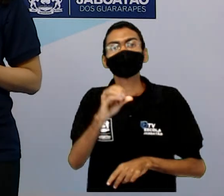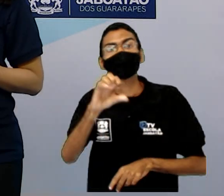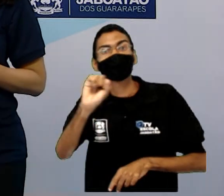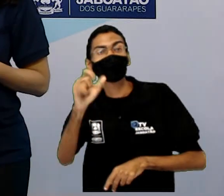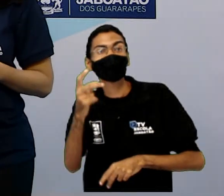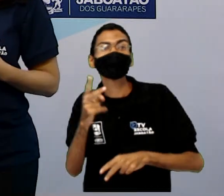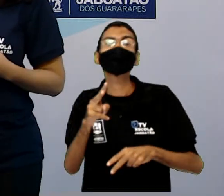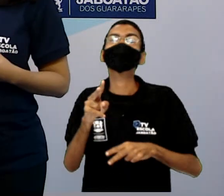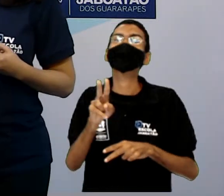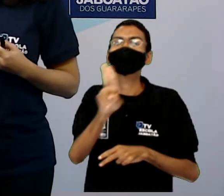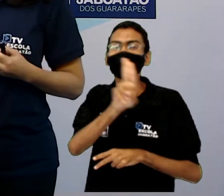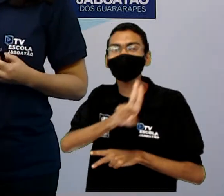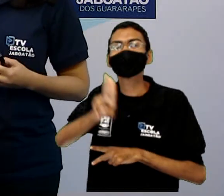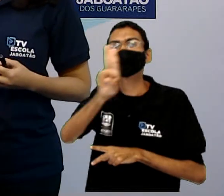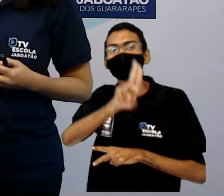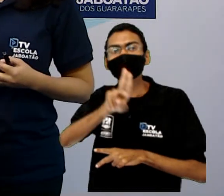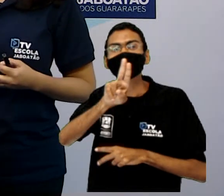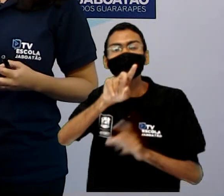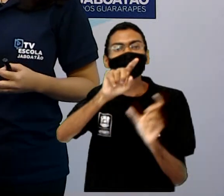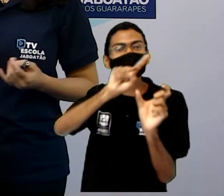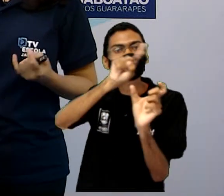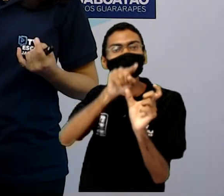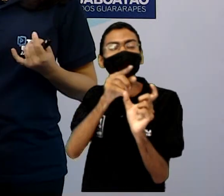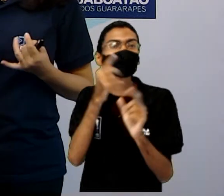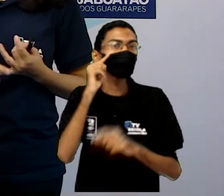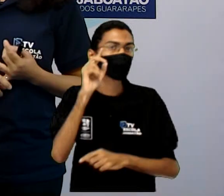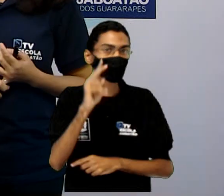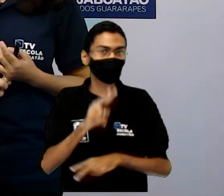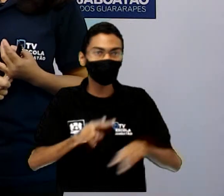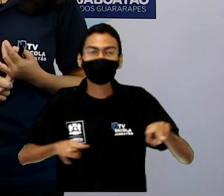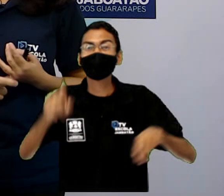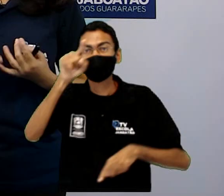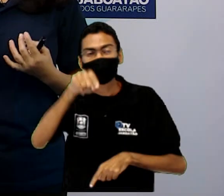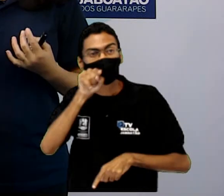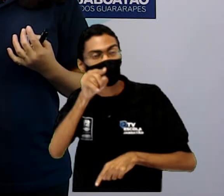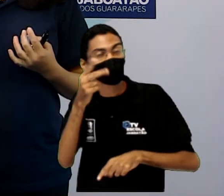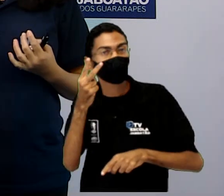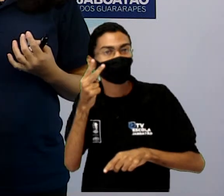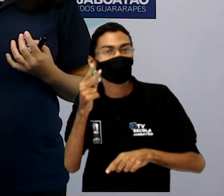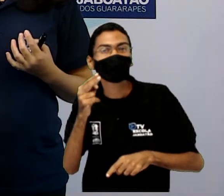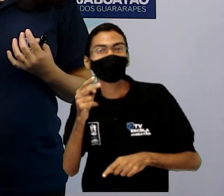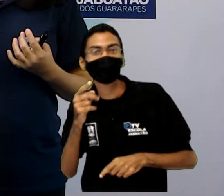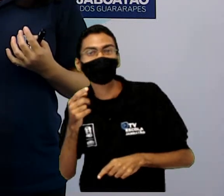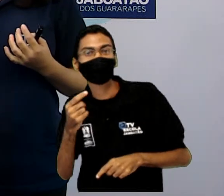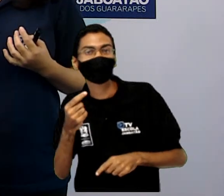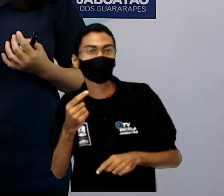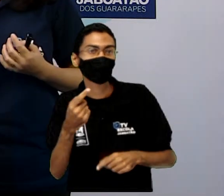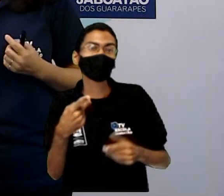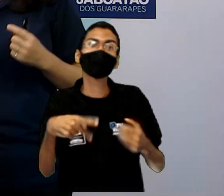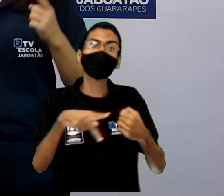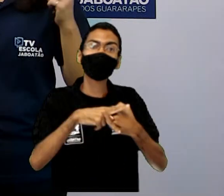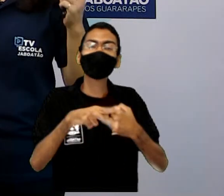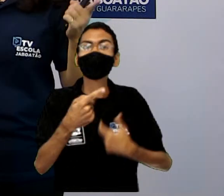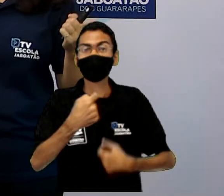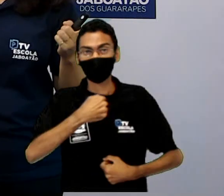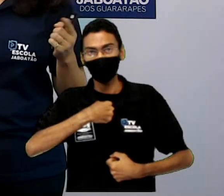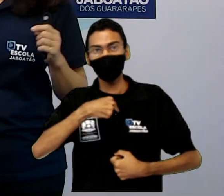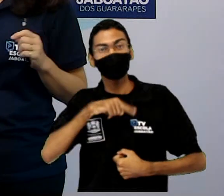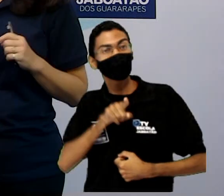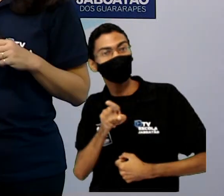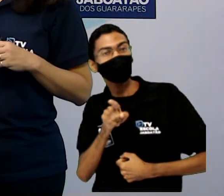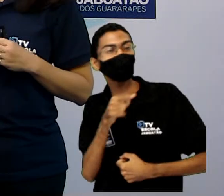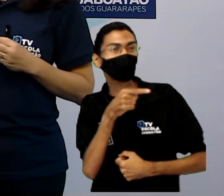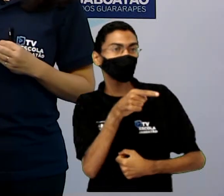frase estiver no singular, certo? Seja ele um pronome, eu, ele,